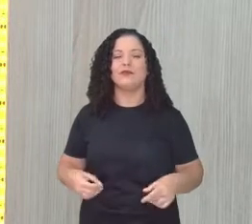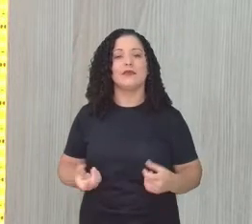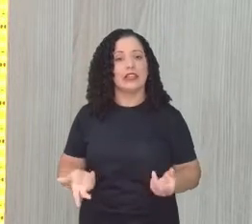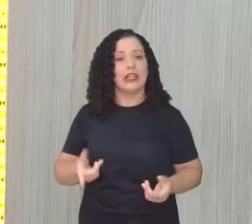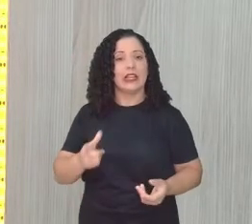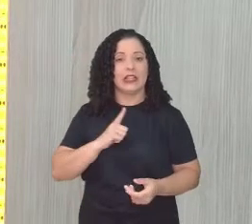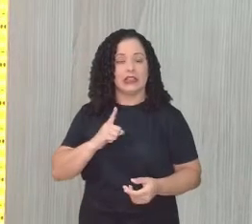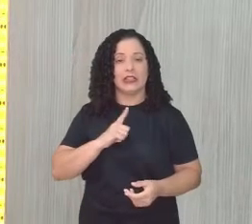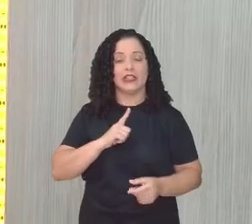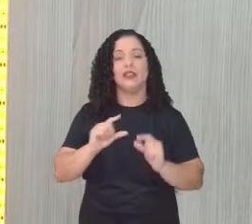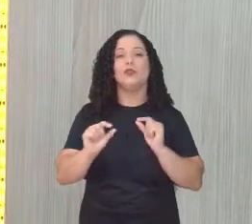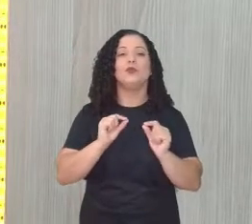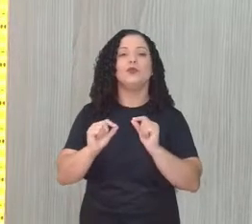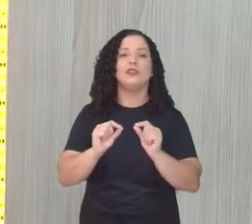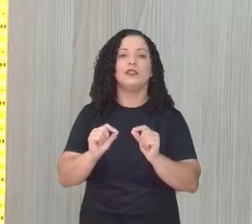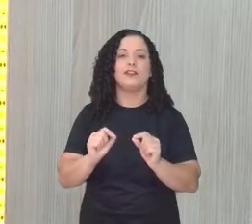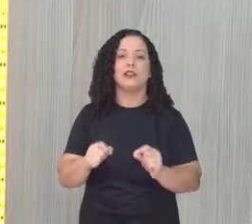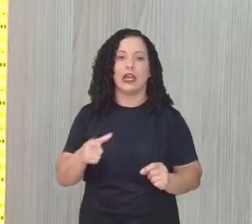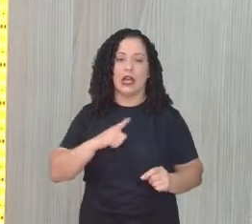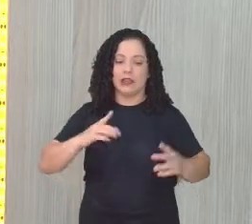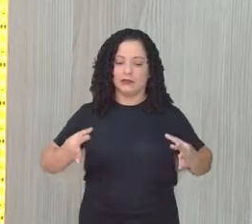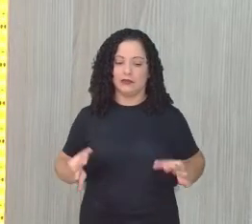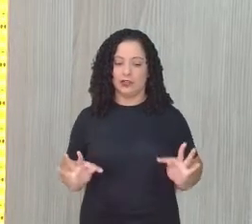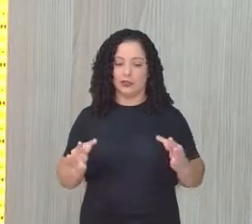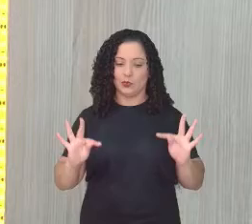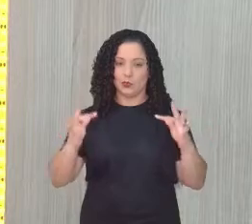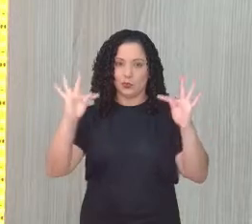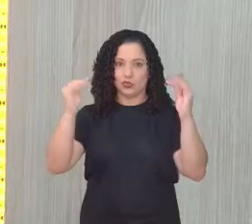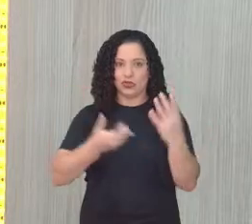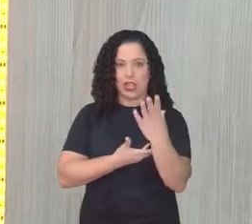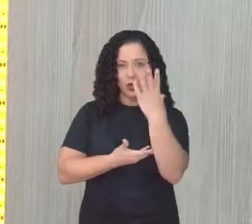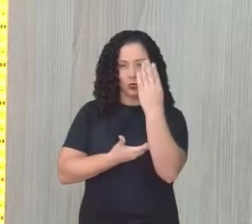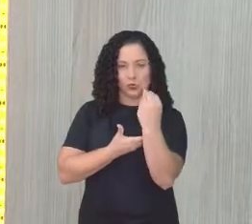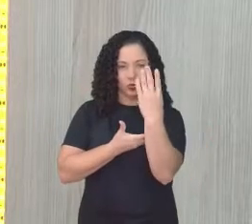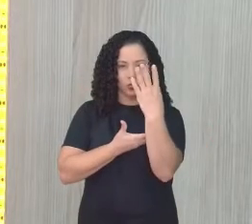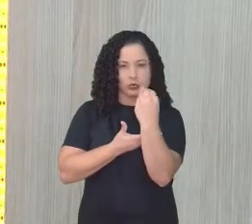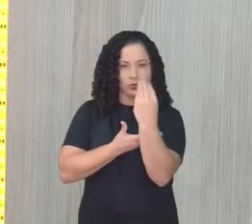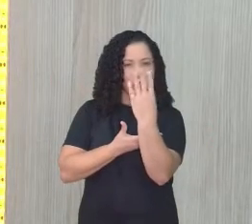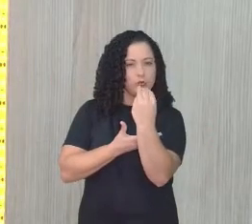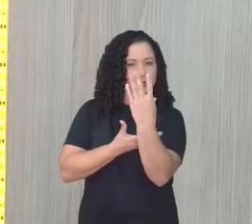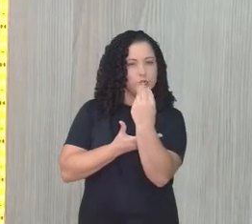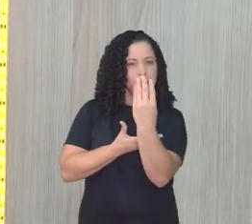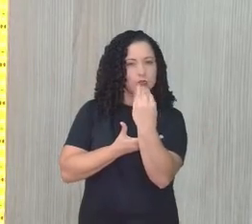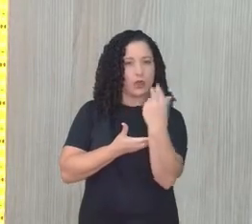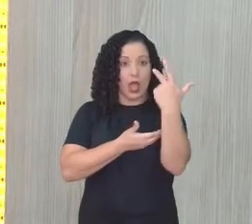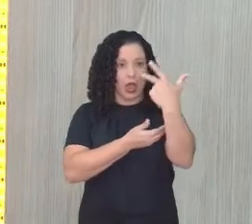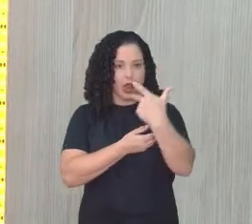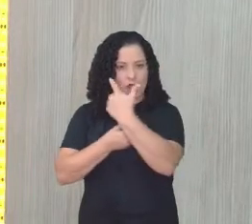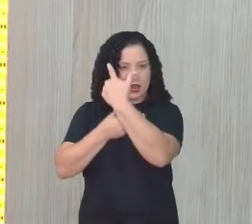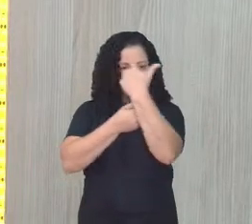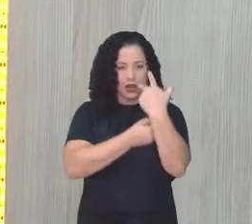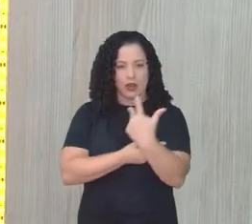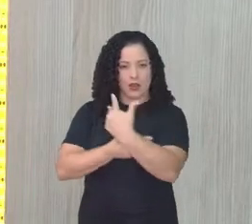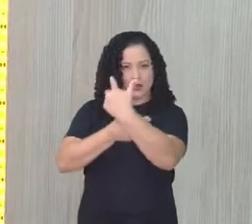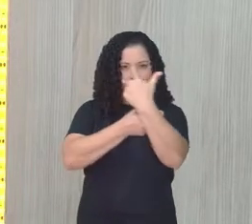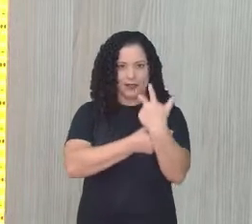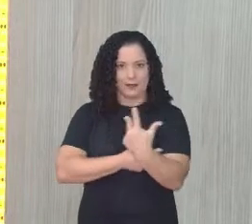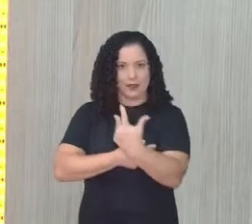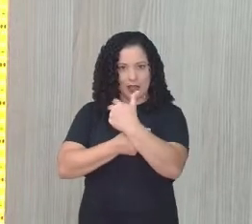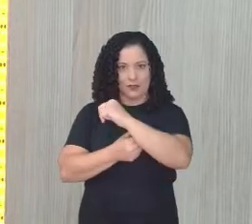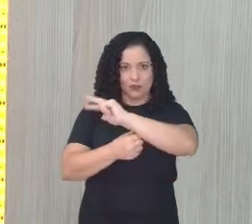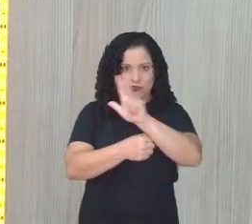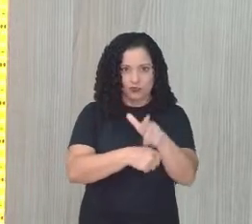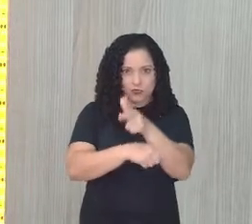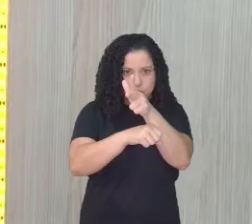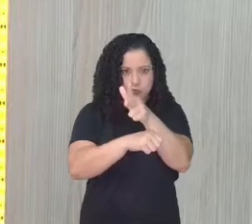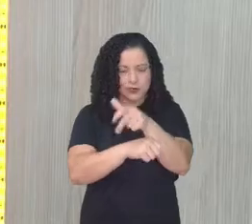seja, de uma escrita que os aparelhos captam e transformam, né? Então, tem toda uma relação aí entre esse momento